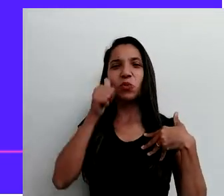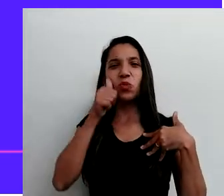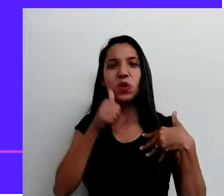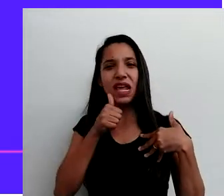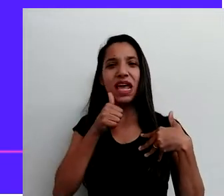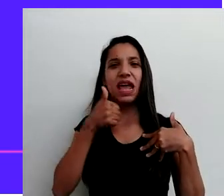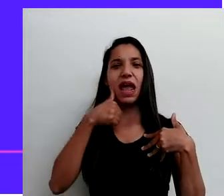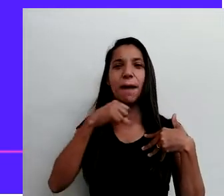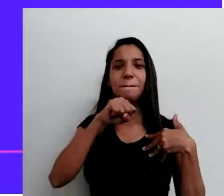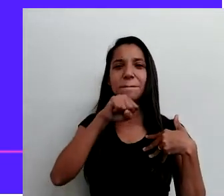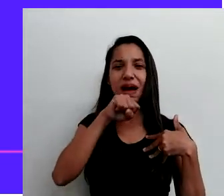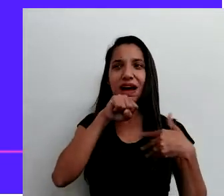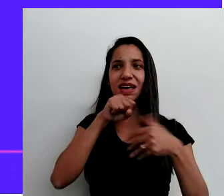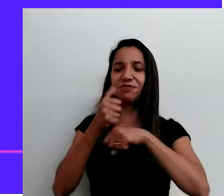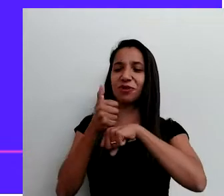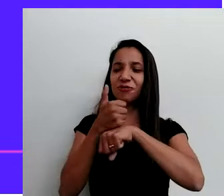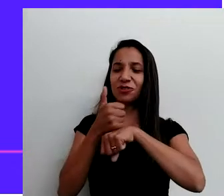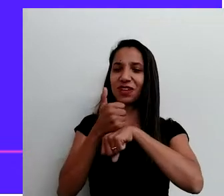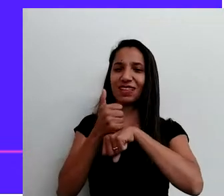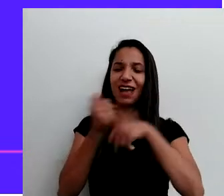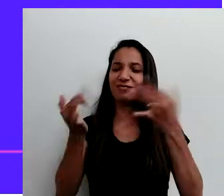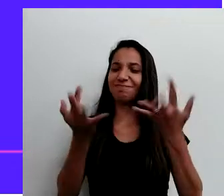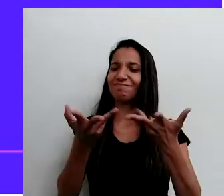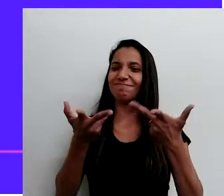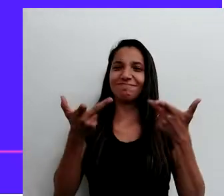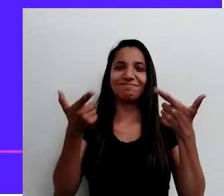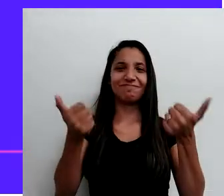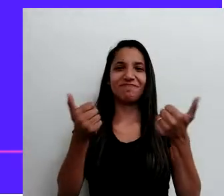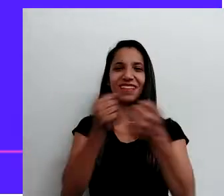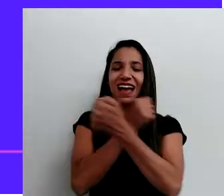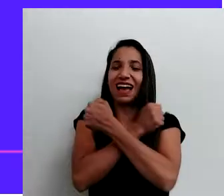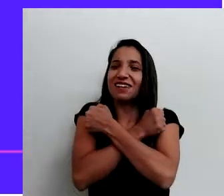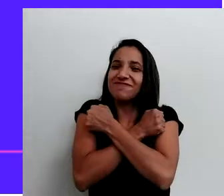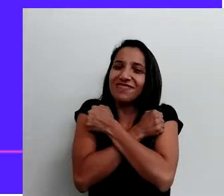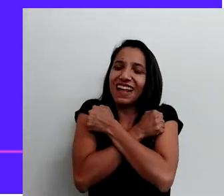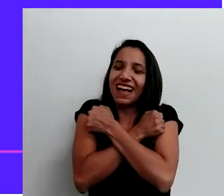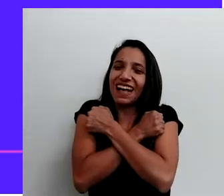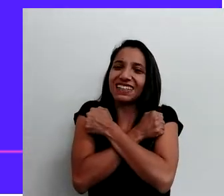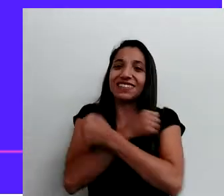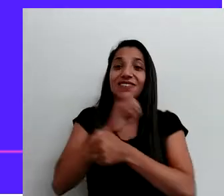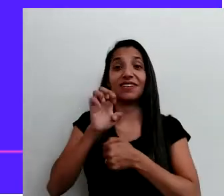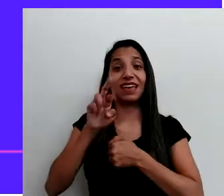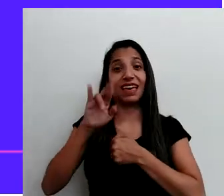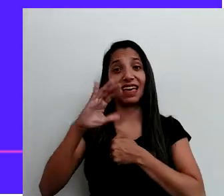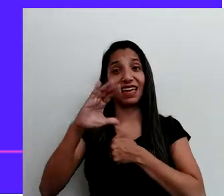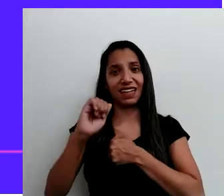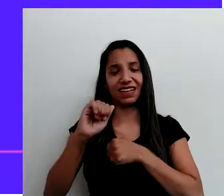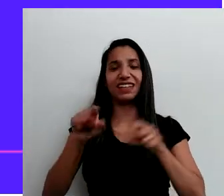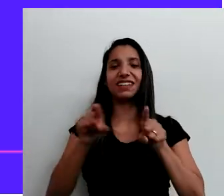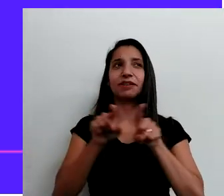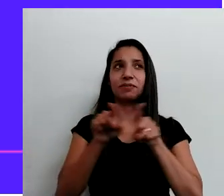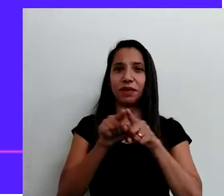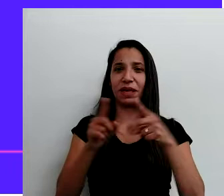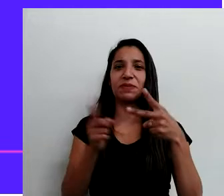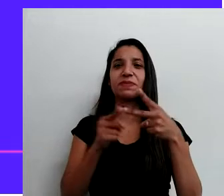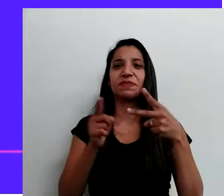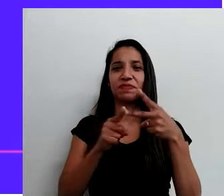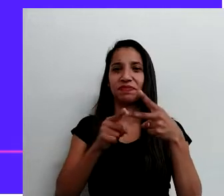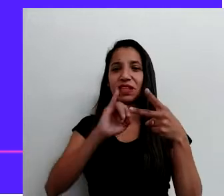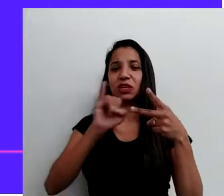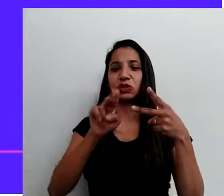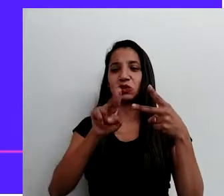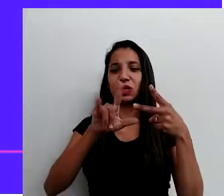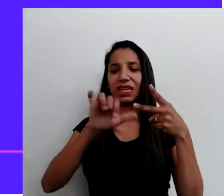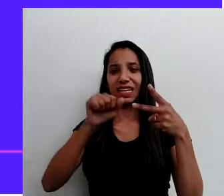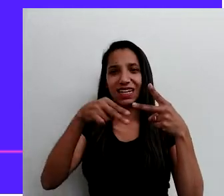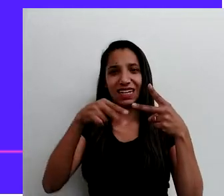tornou. Abraçando a Érica, abraço também as queridas Adriana, Juliana, e vou tentar